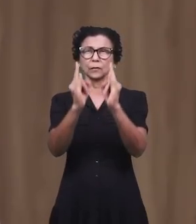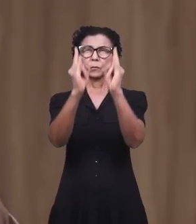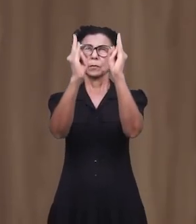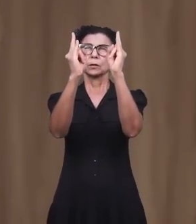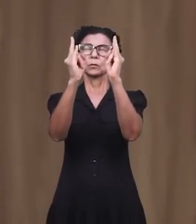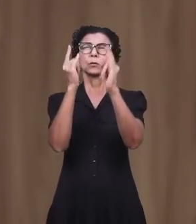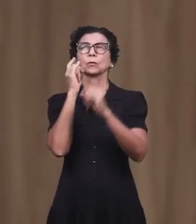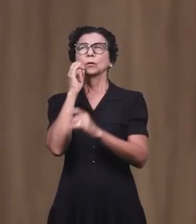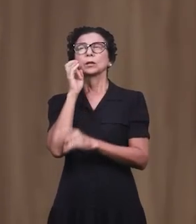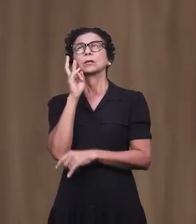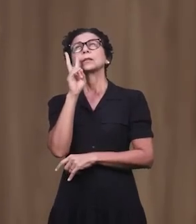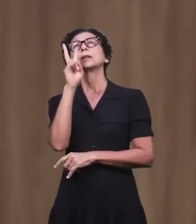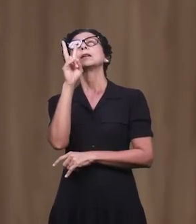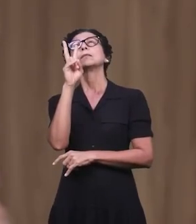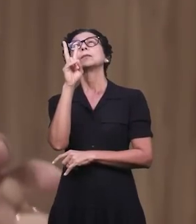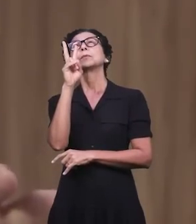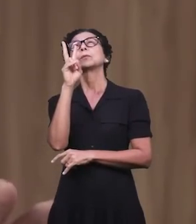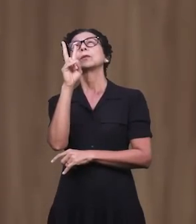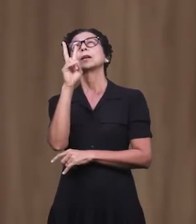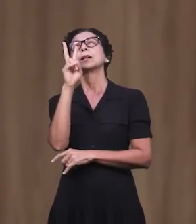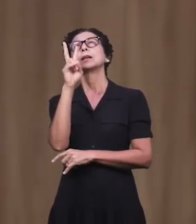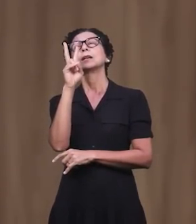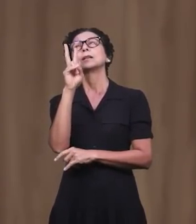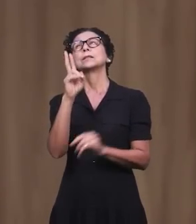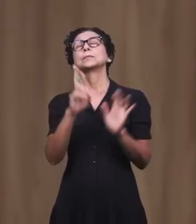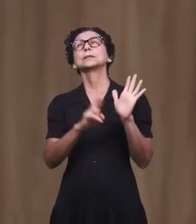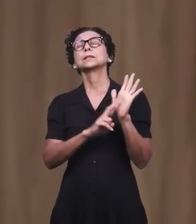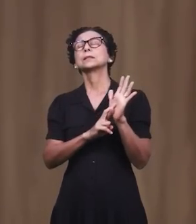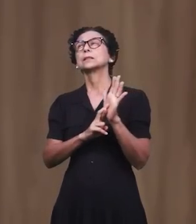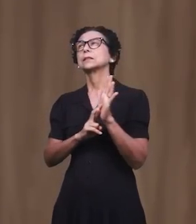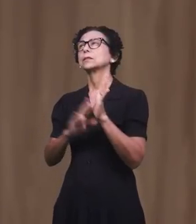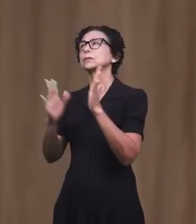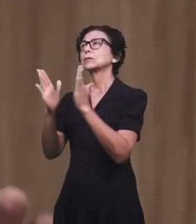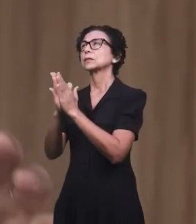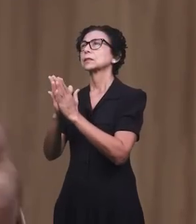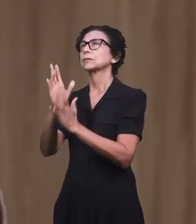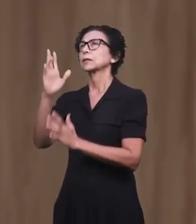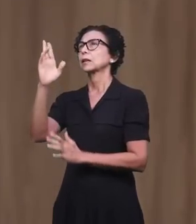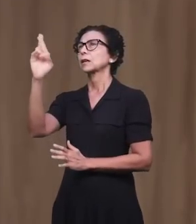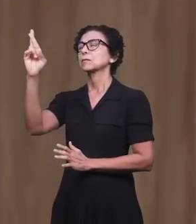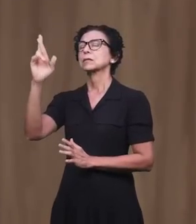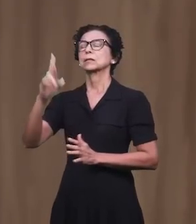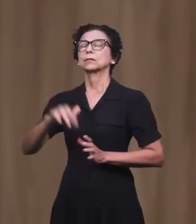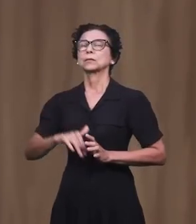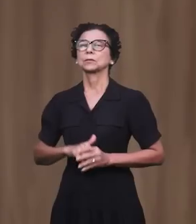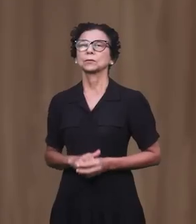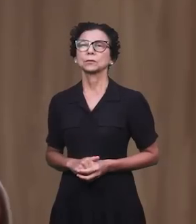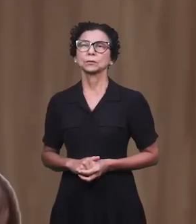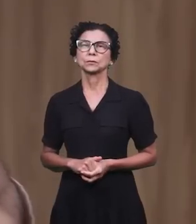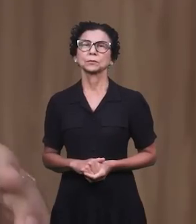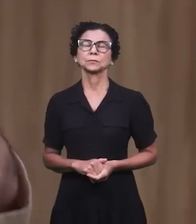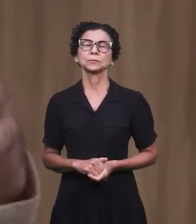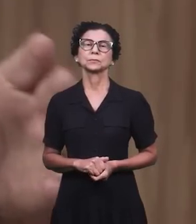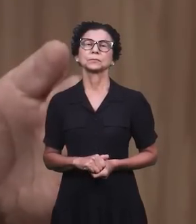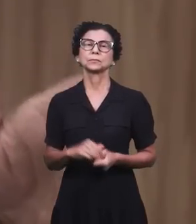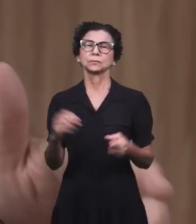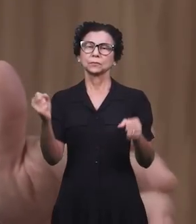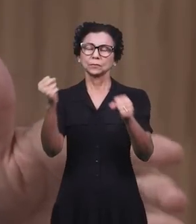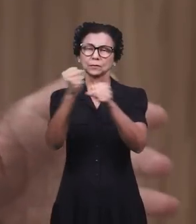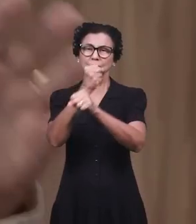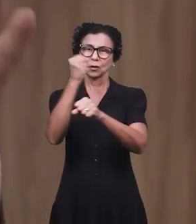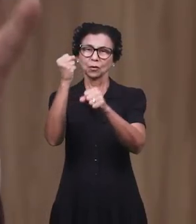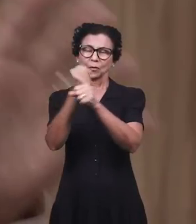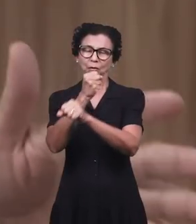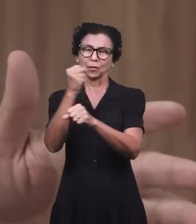essa edificação espiritual, a igreja fiel do Senhor está vivendo, porque o Senhor está edificando uma grande obra, a obra de